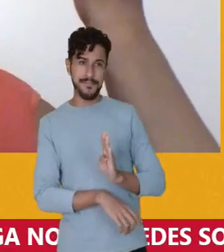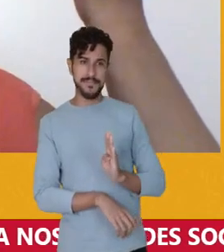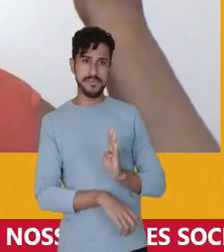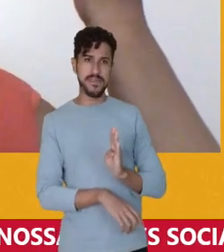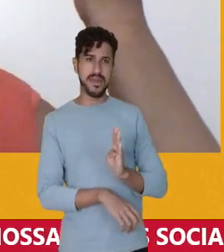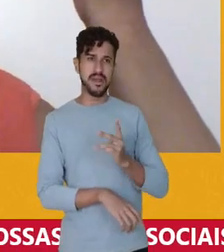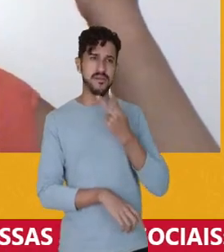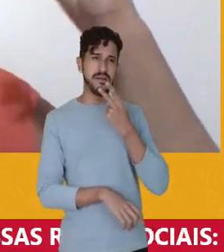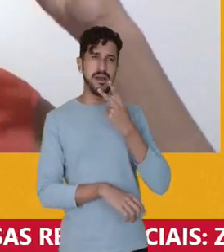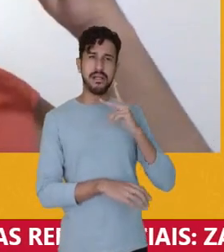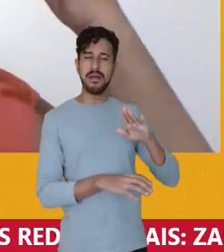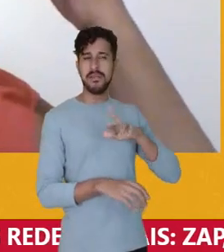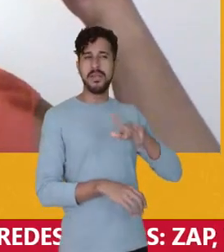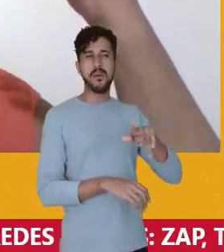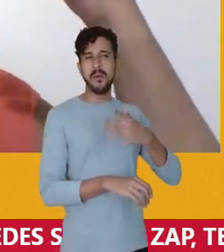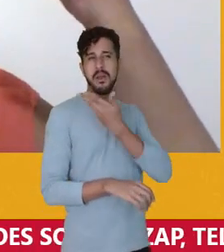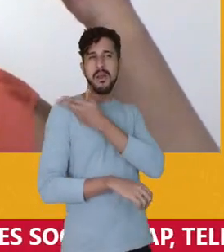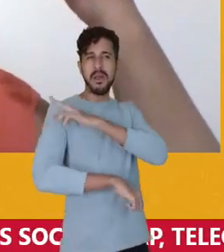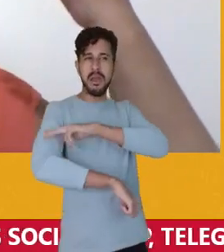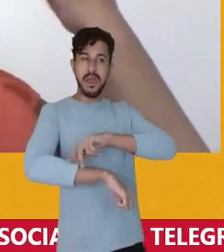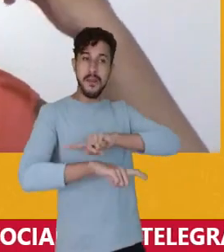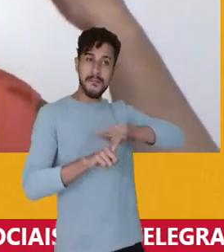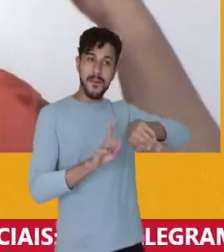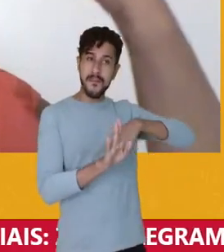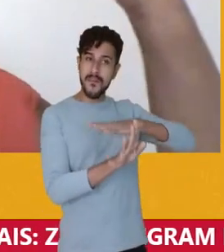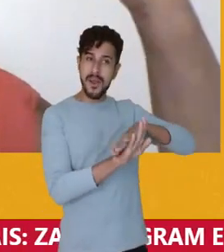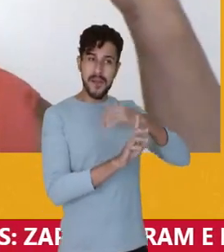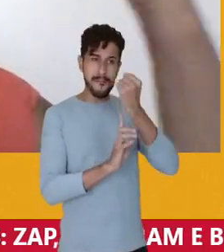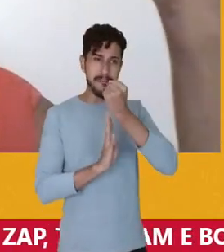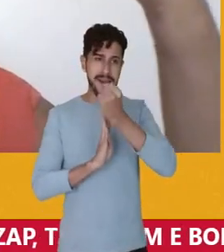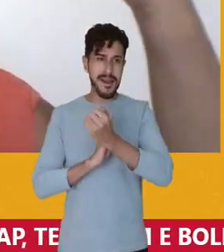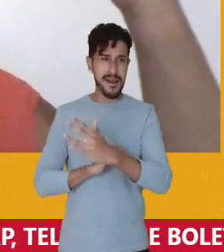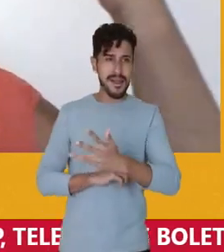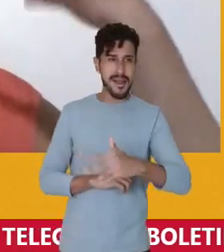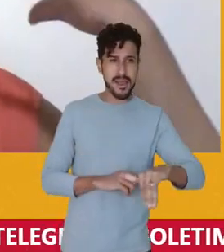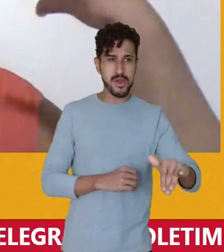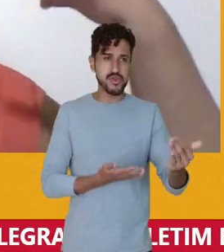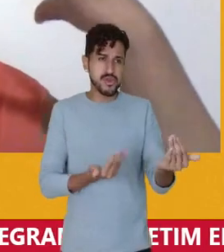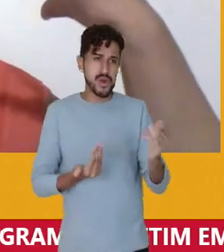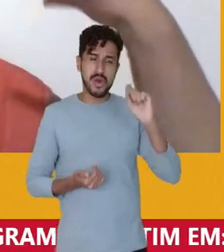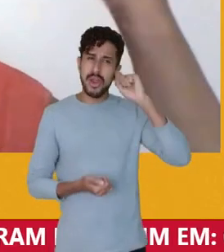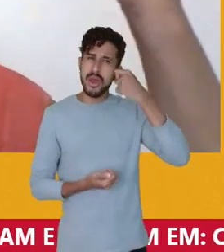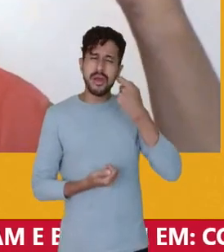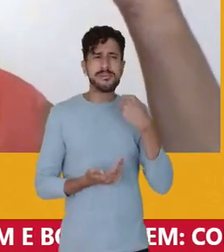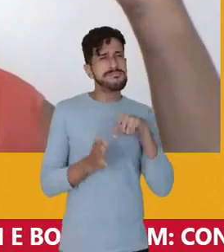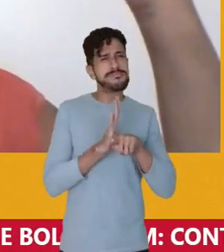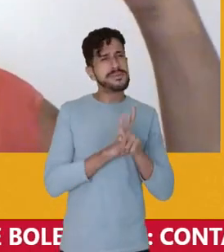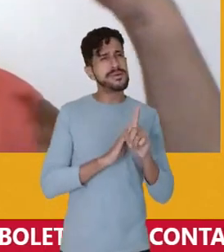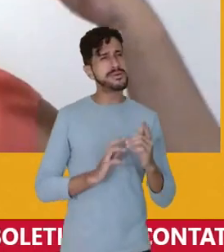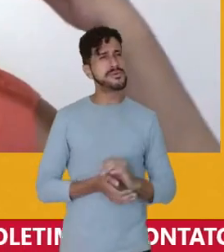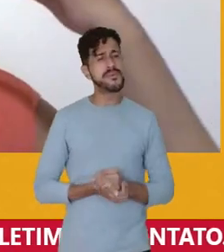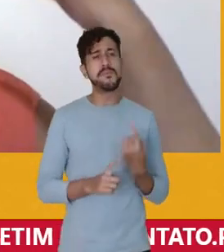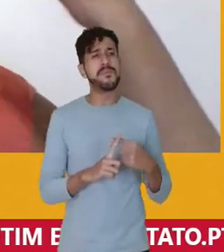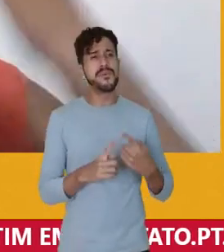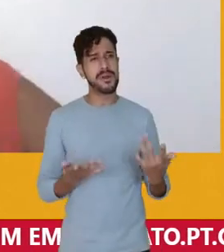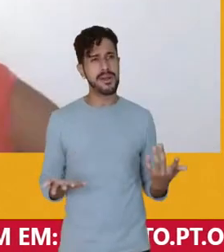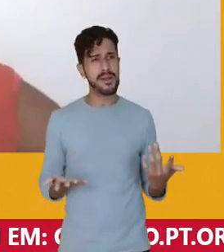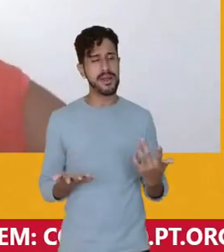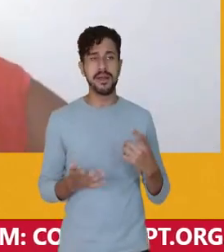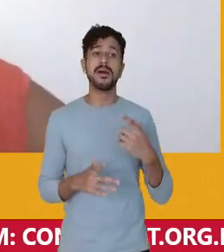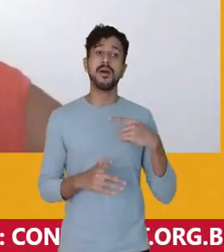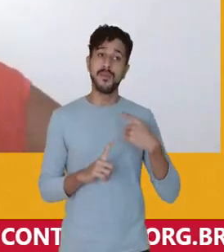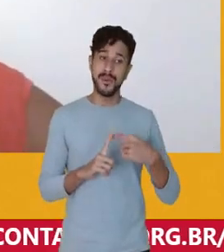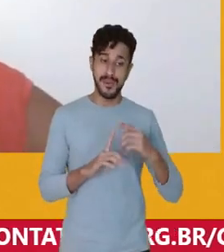não racista, mas que mata crianças e adolescentes negros. E aí a pergunta é por quê? Porque nós temos